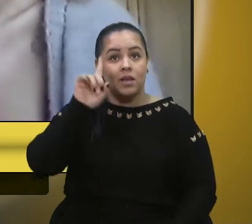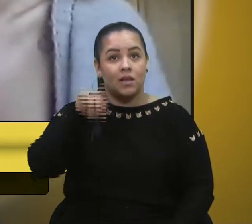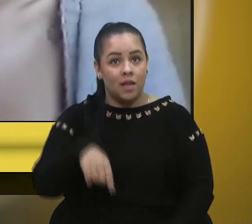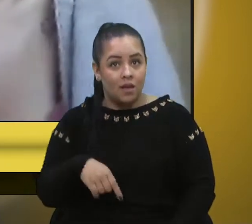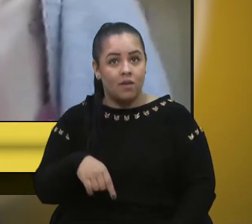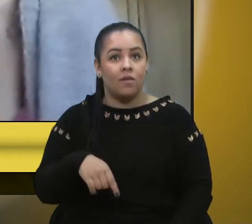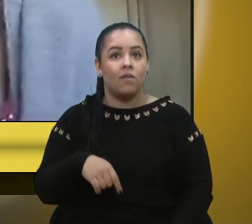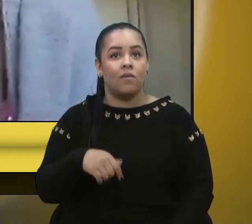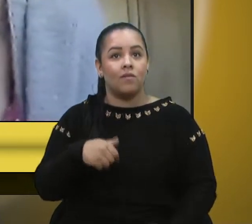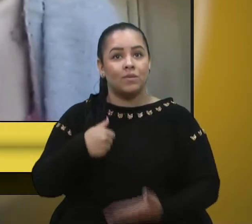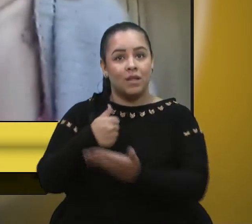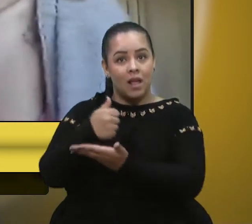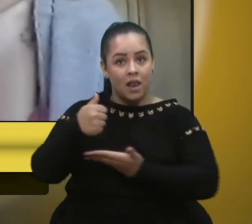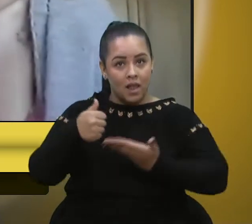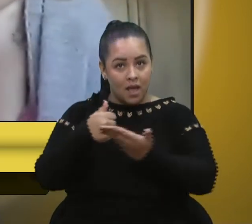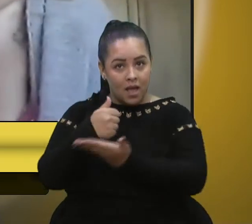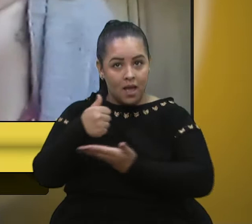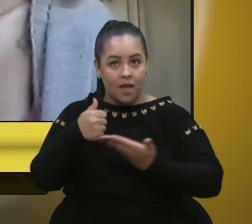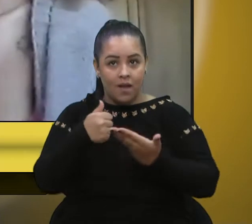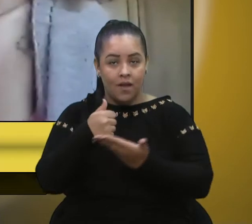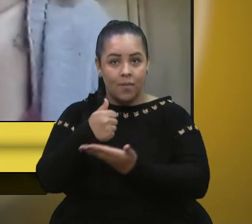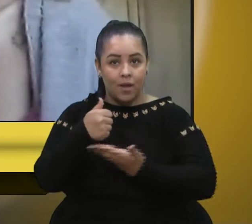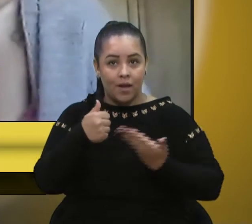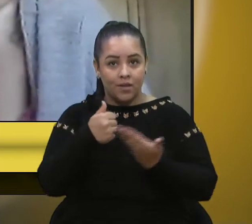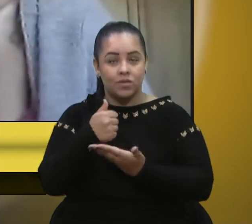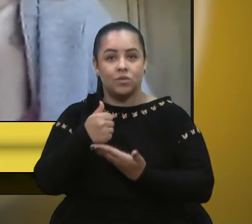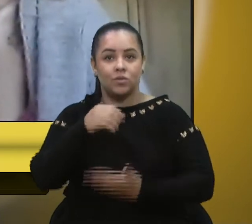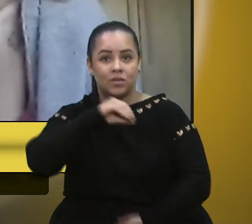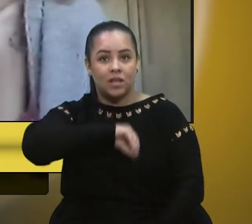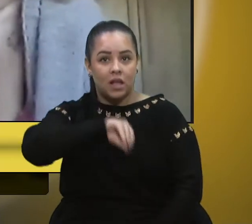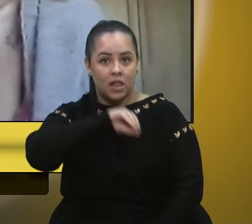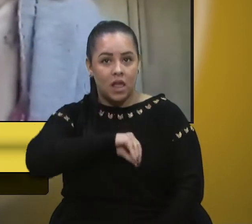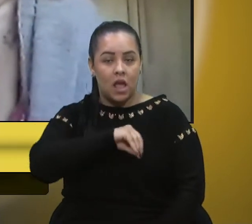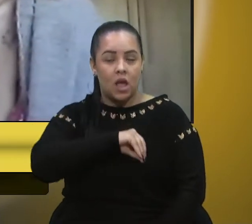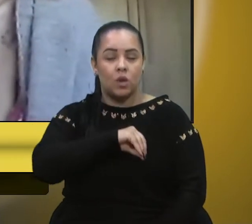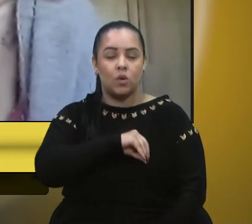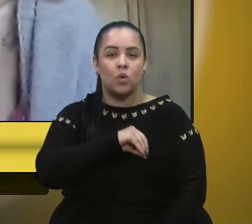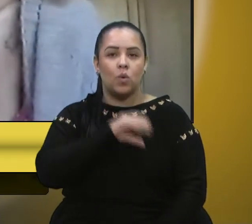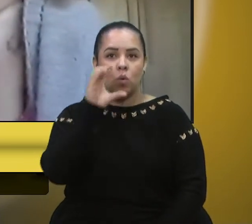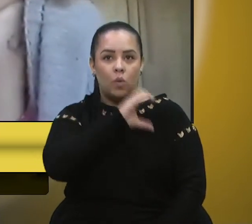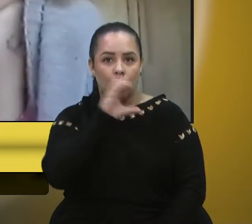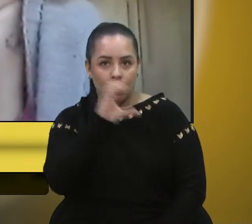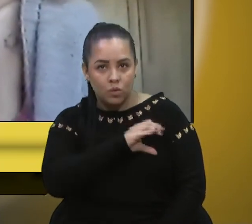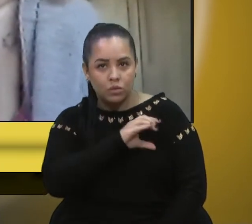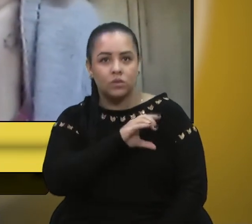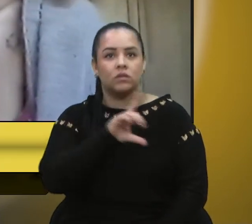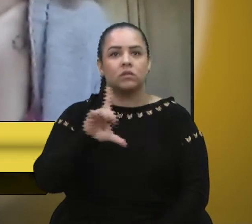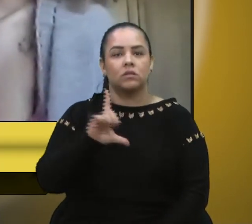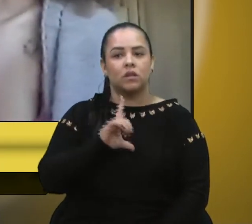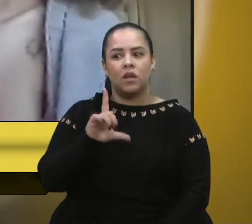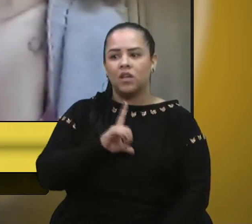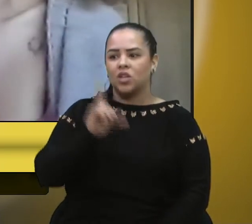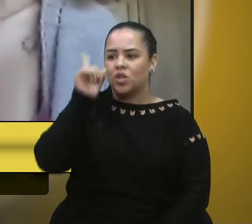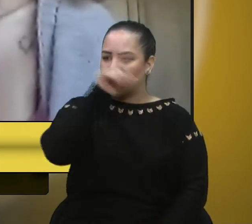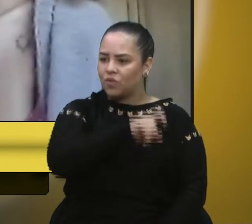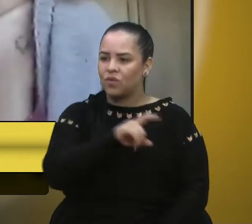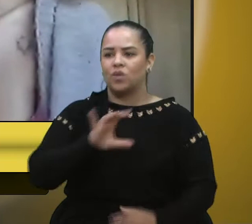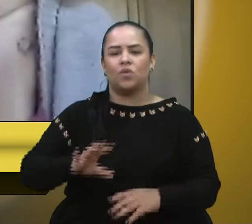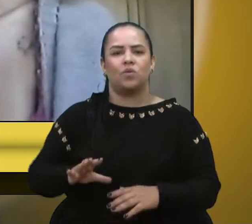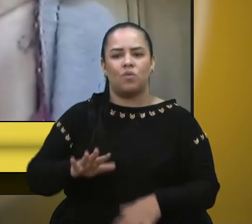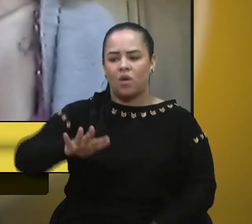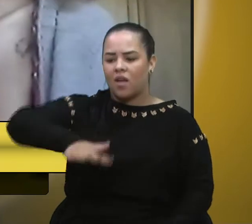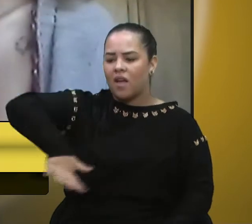básica emergencial. Nós enfrentamos um momento muito difícil na nossa sociedade em diversas áreas. A gente sofre